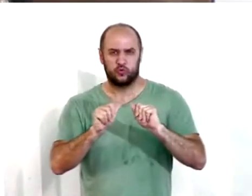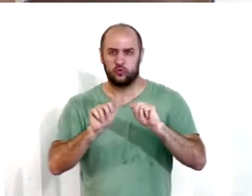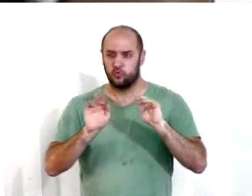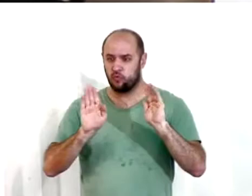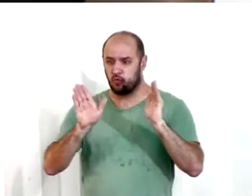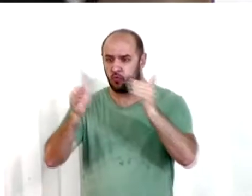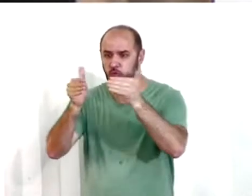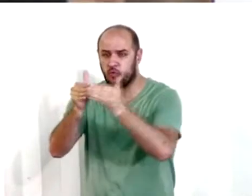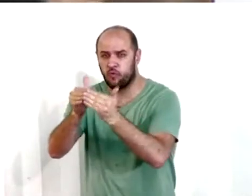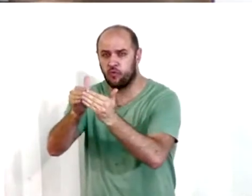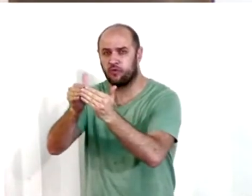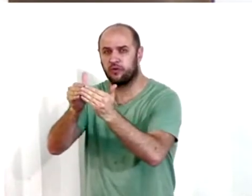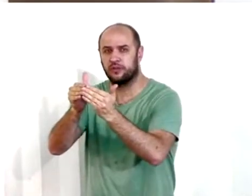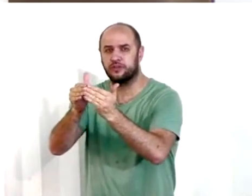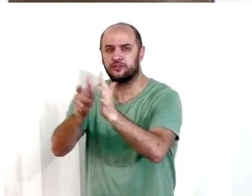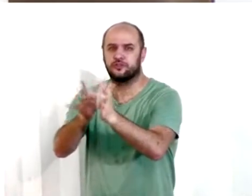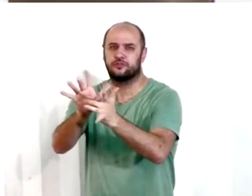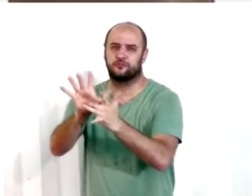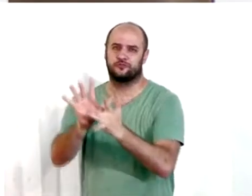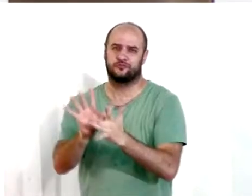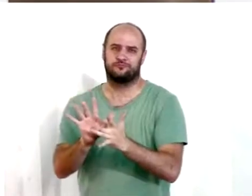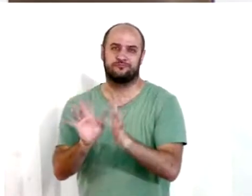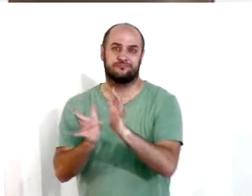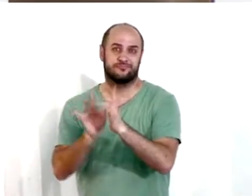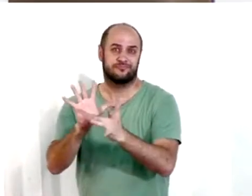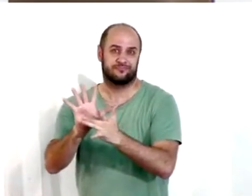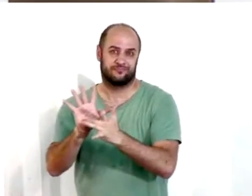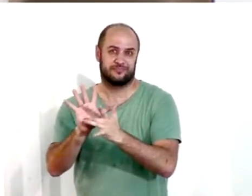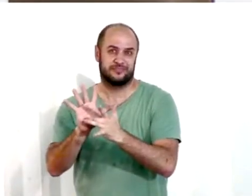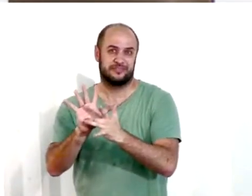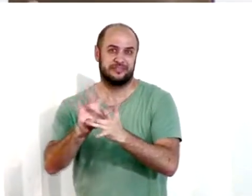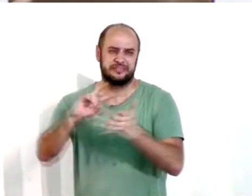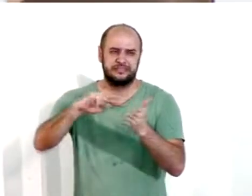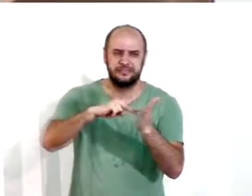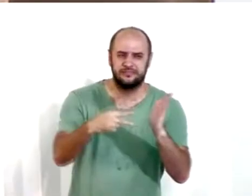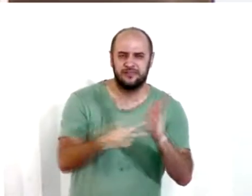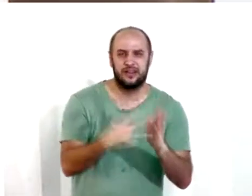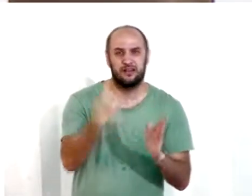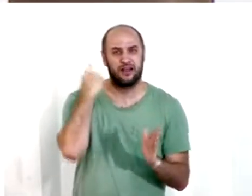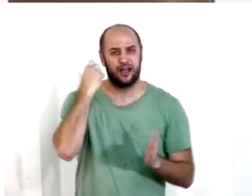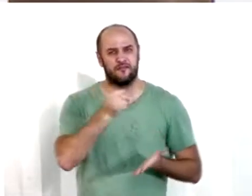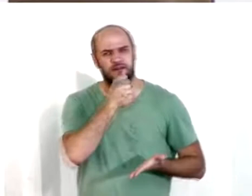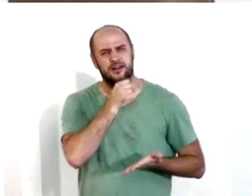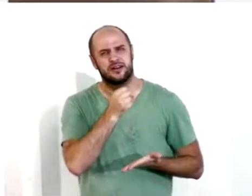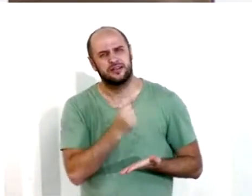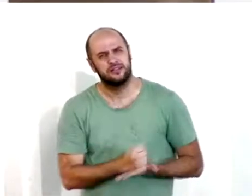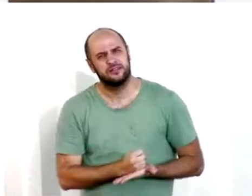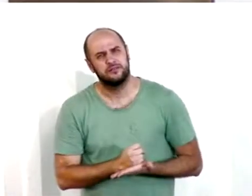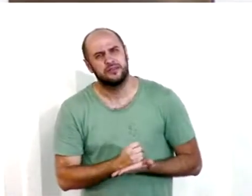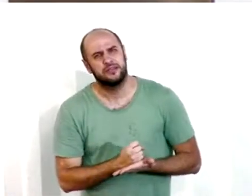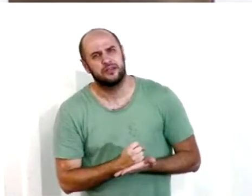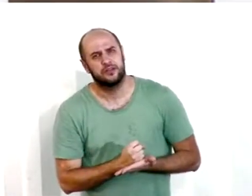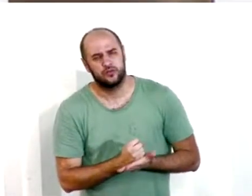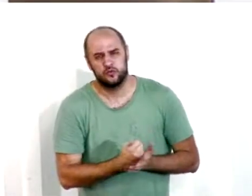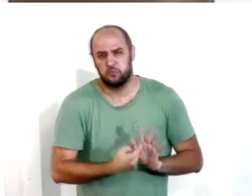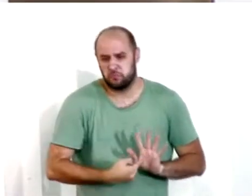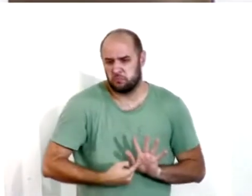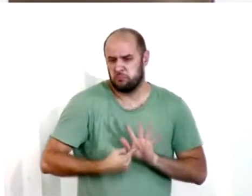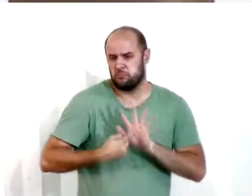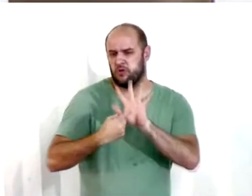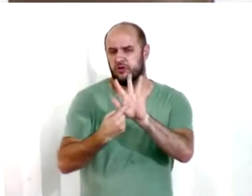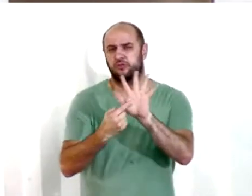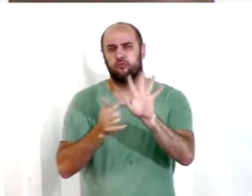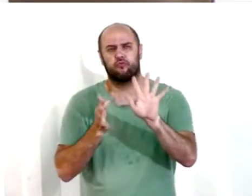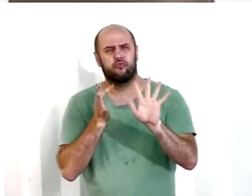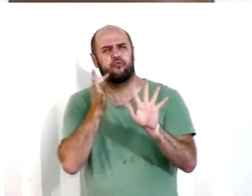pecado do mundo. Cristo é esse, representado no Antigo Testamento como sombra do que haveria de vir